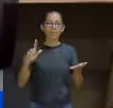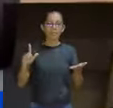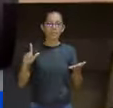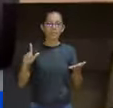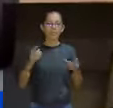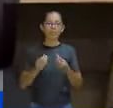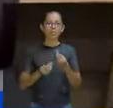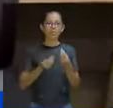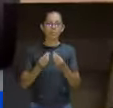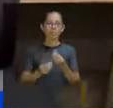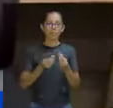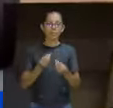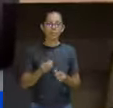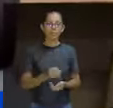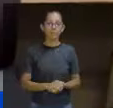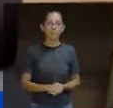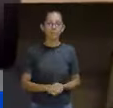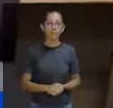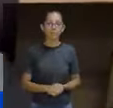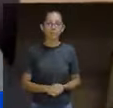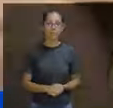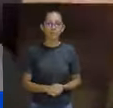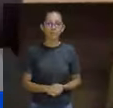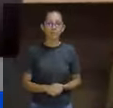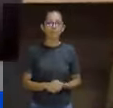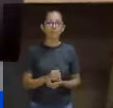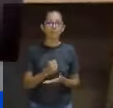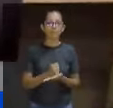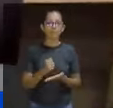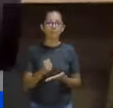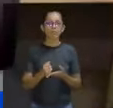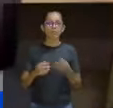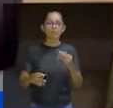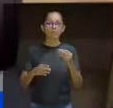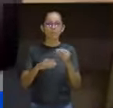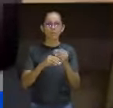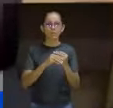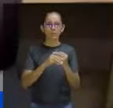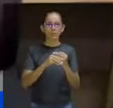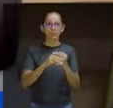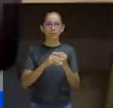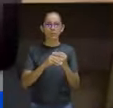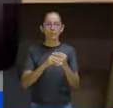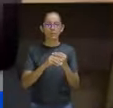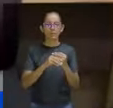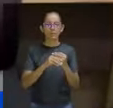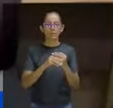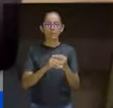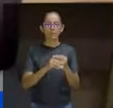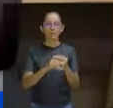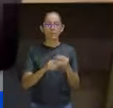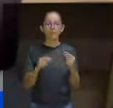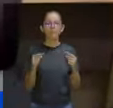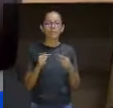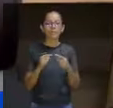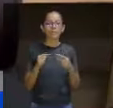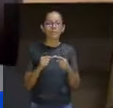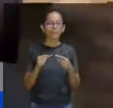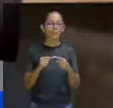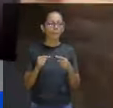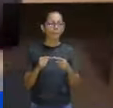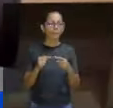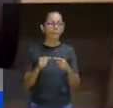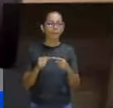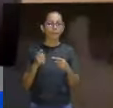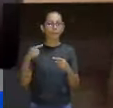do MDB, eles são considerados documentos complementares para as sentenças que